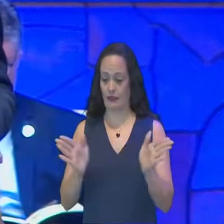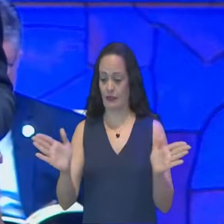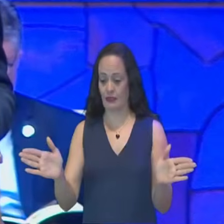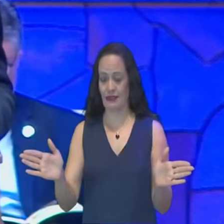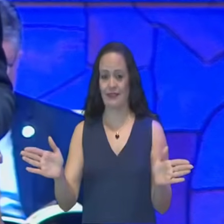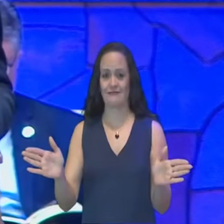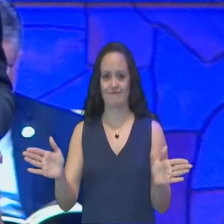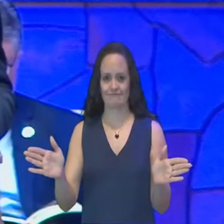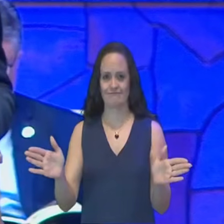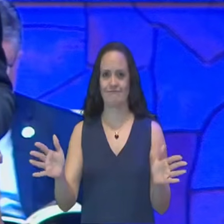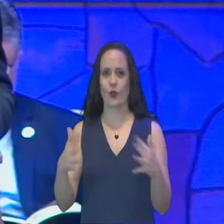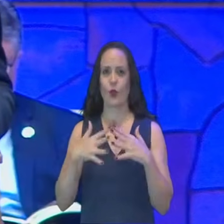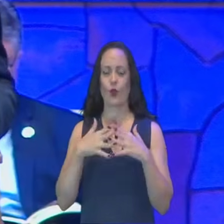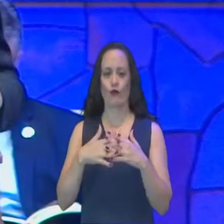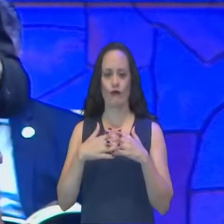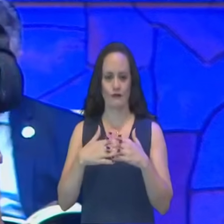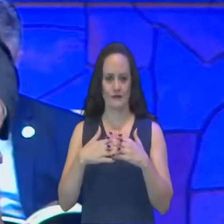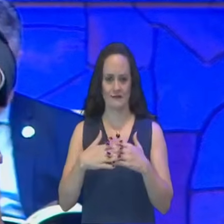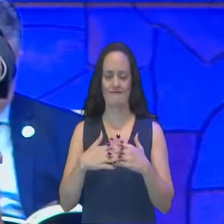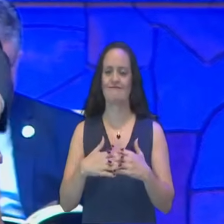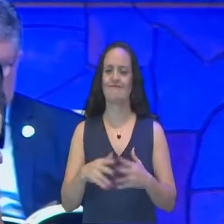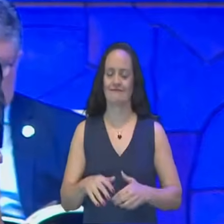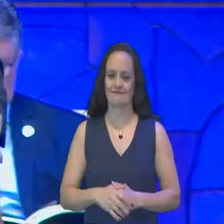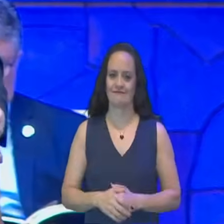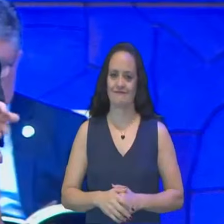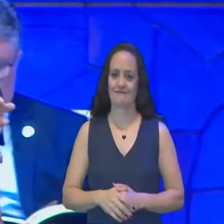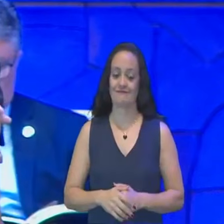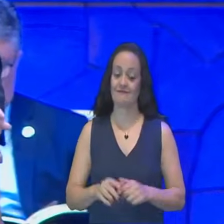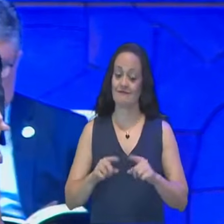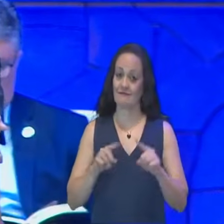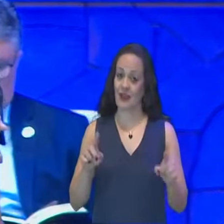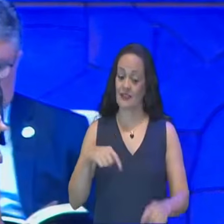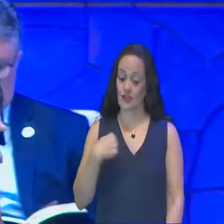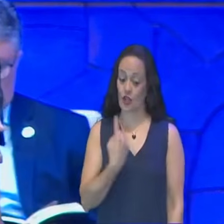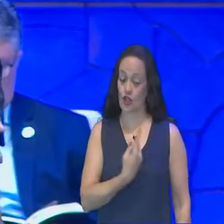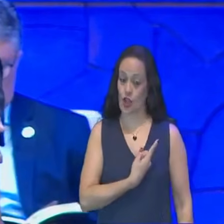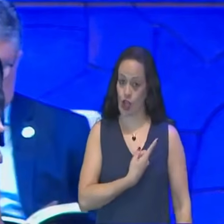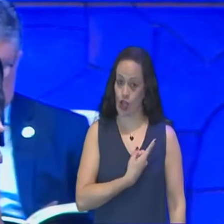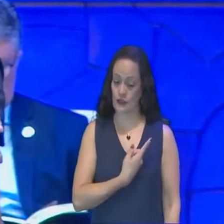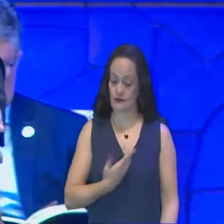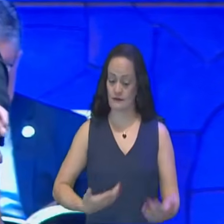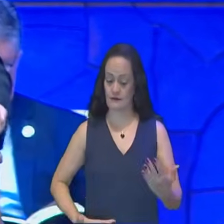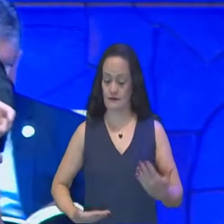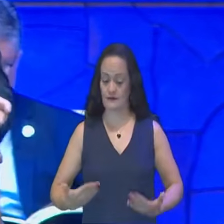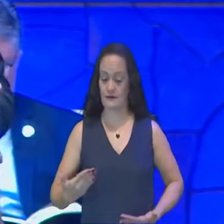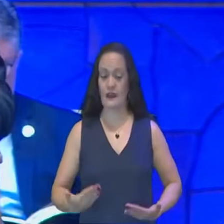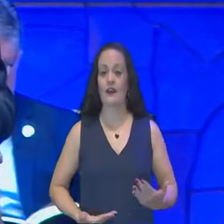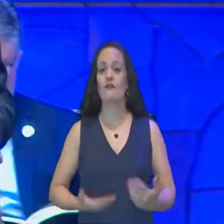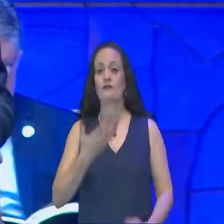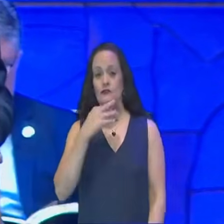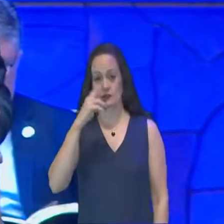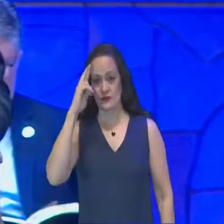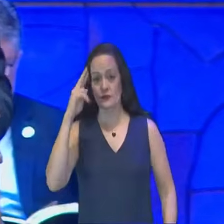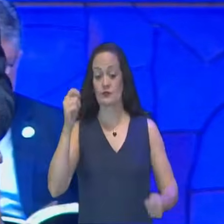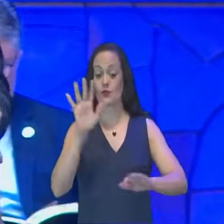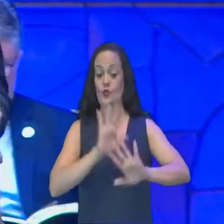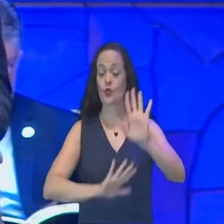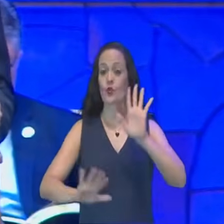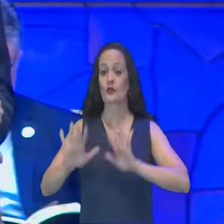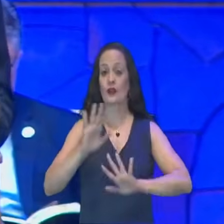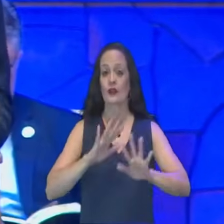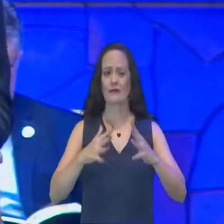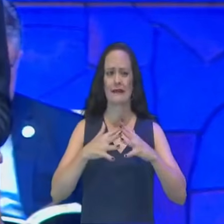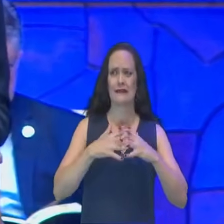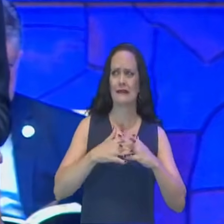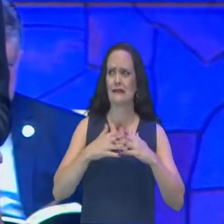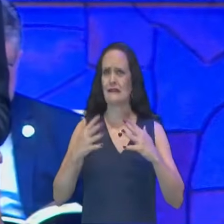ponto que os eleitos do Senhor, os servos do Senhor, podem ser confundidos e ter um